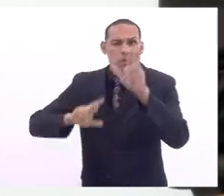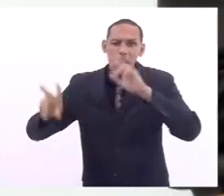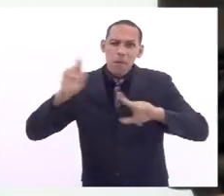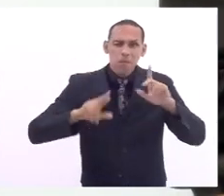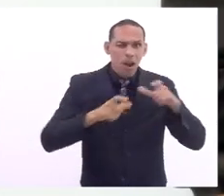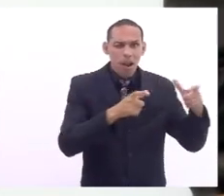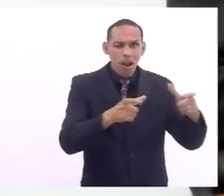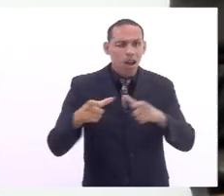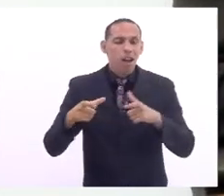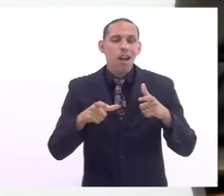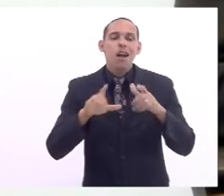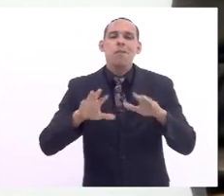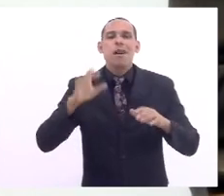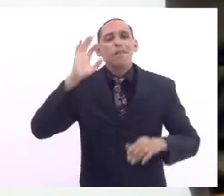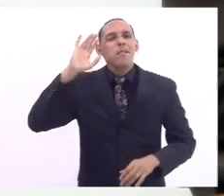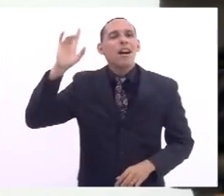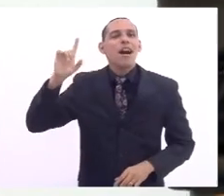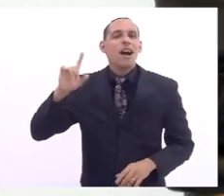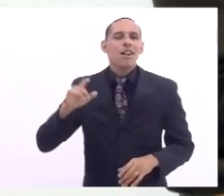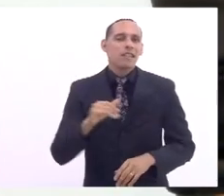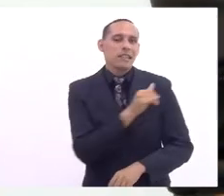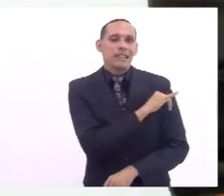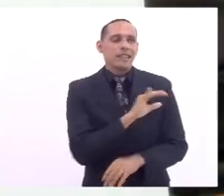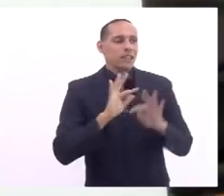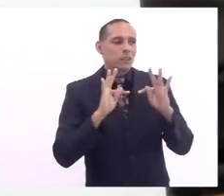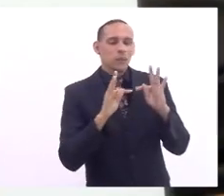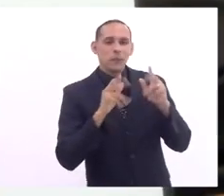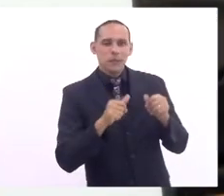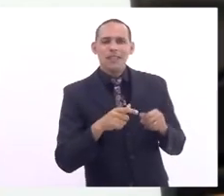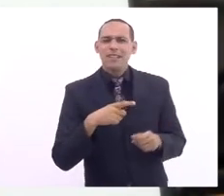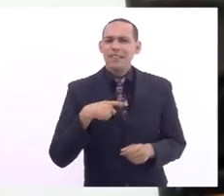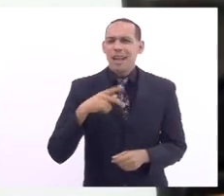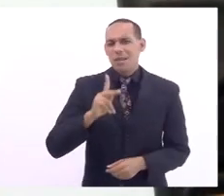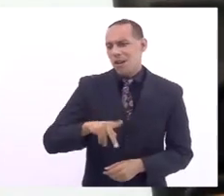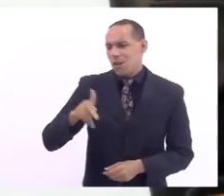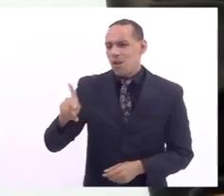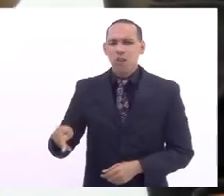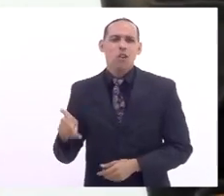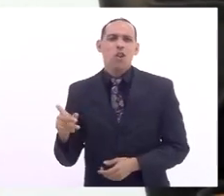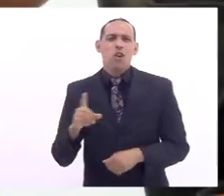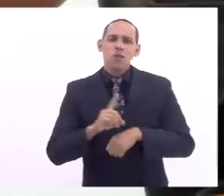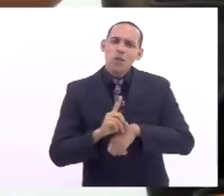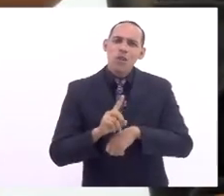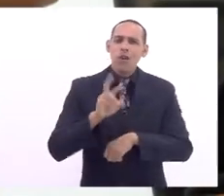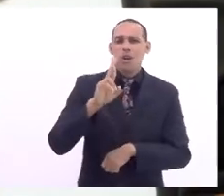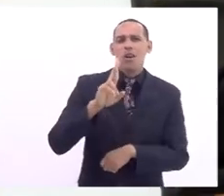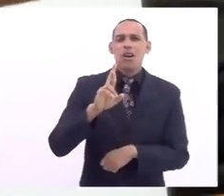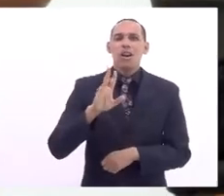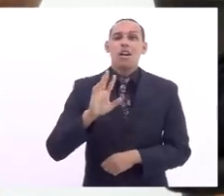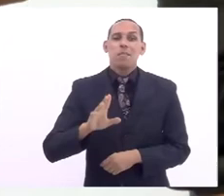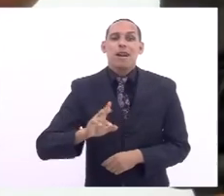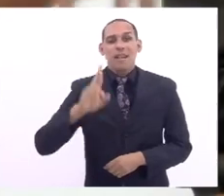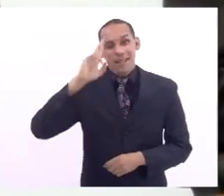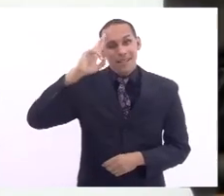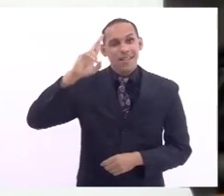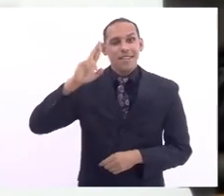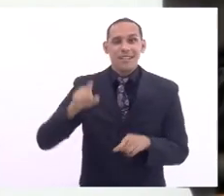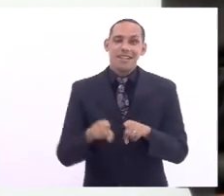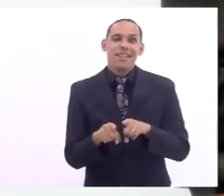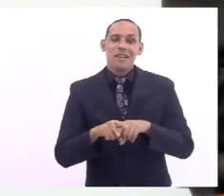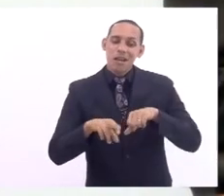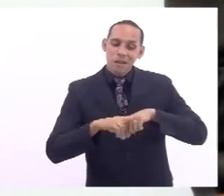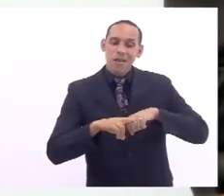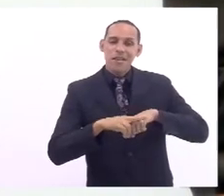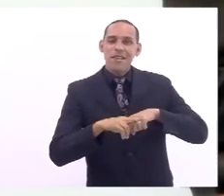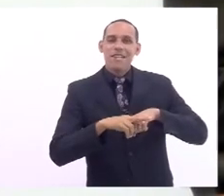né Porque de fato é muito plural a casa tem uma isso um professor Doutor que tá na roda mais tarde liderança Comunitária lá de Belford